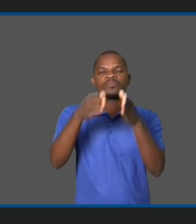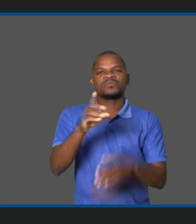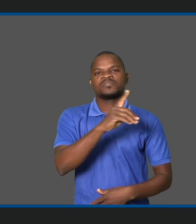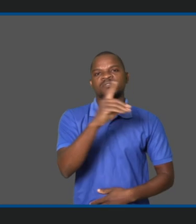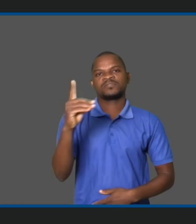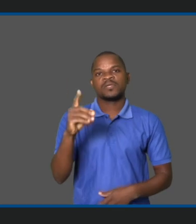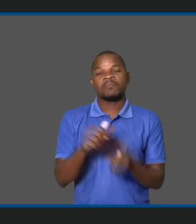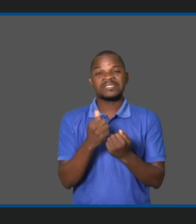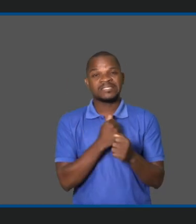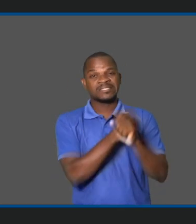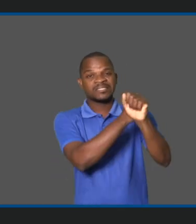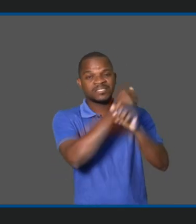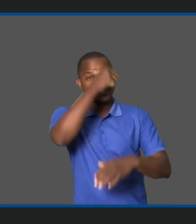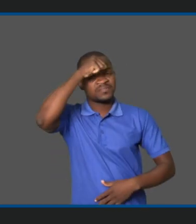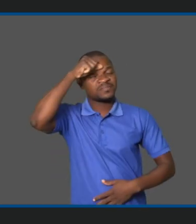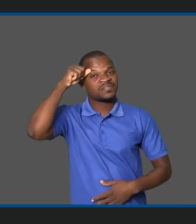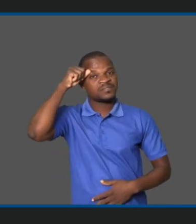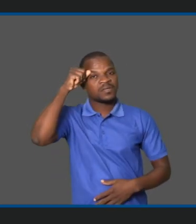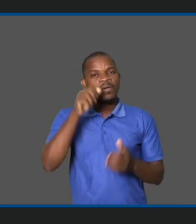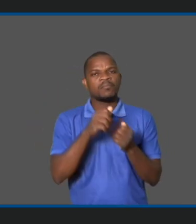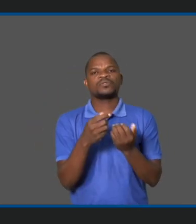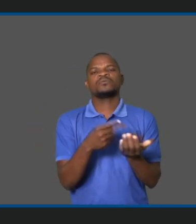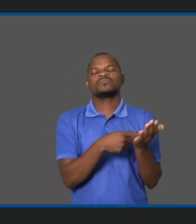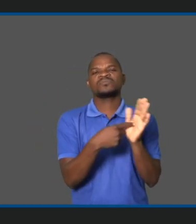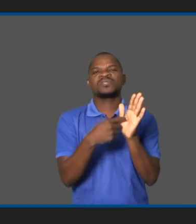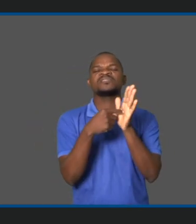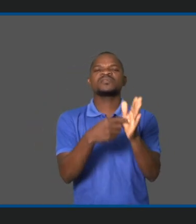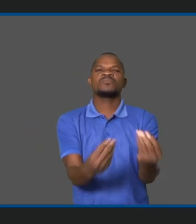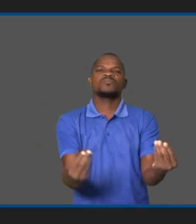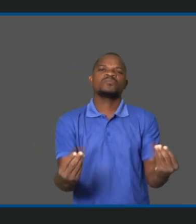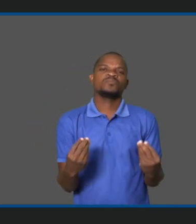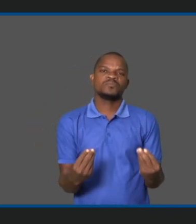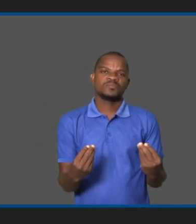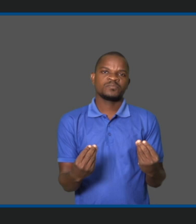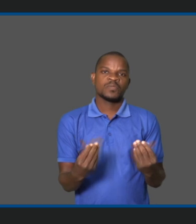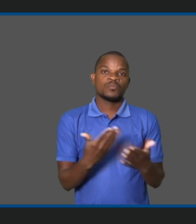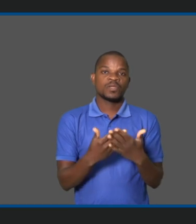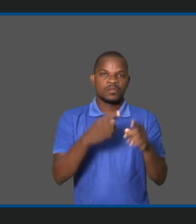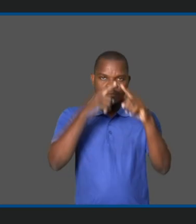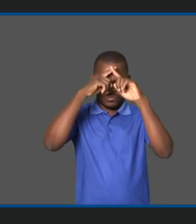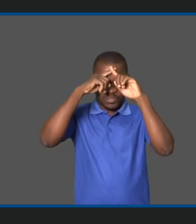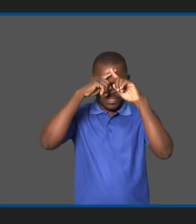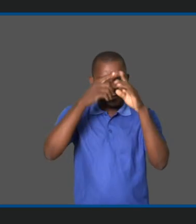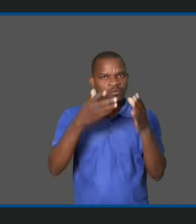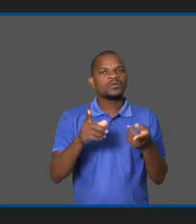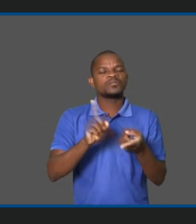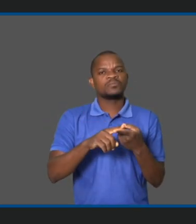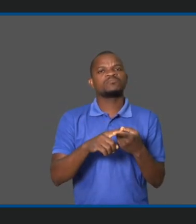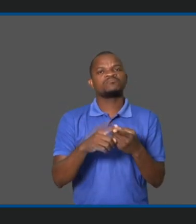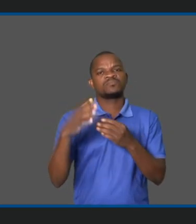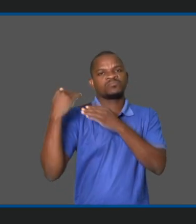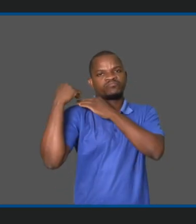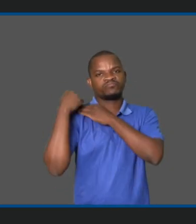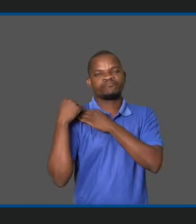tipo de exemplo, afinal, está a dar a nossa autoridade como polícia, como pessoas que garantem a ordem, tranquilidade pública?